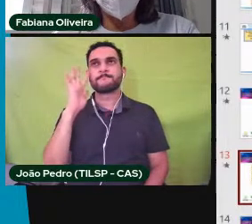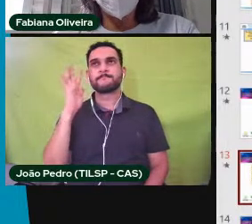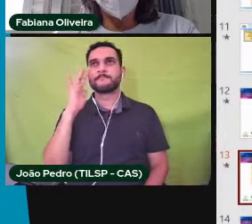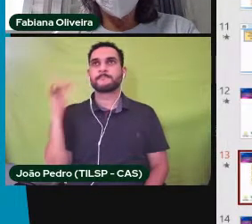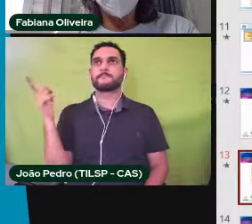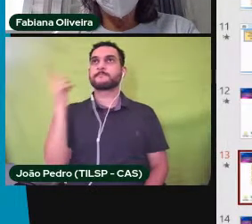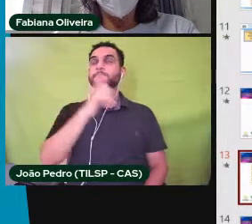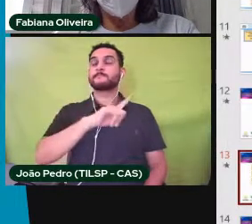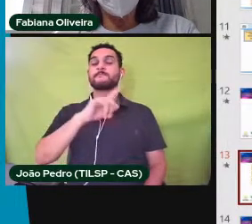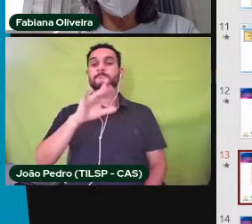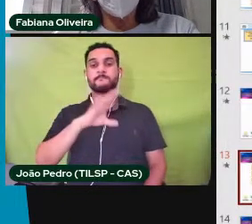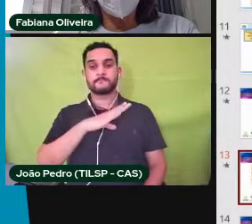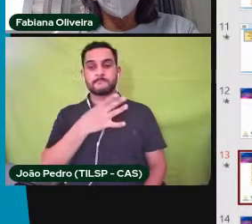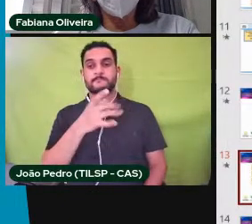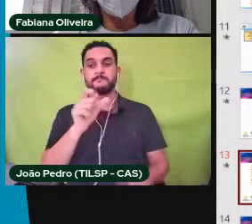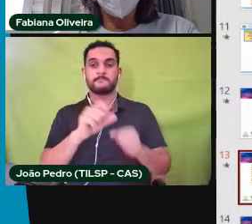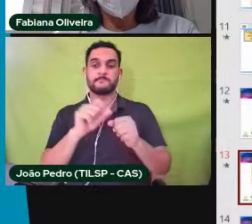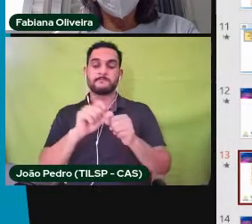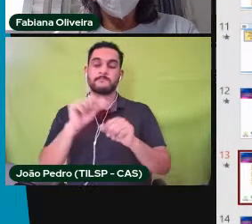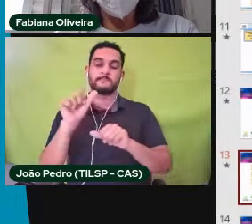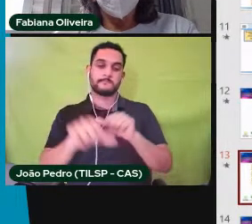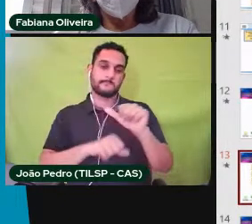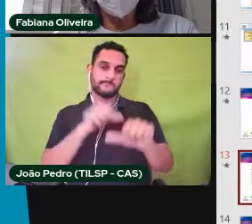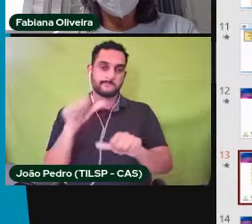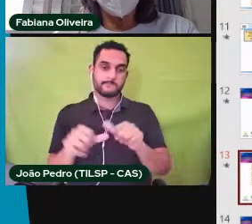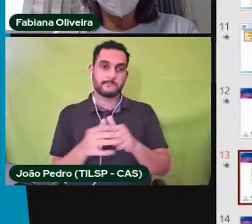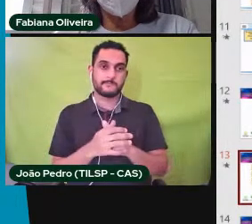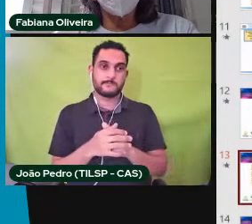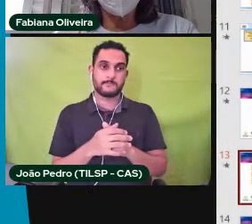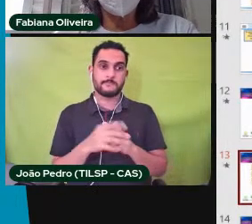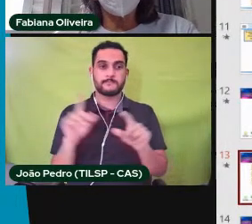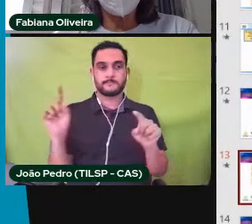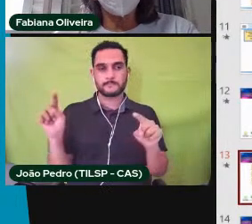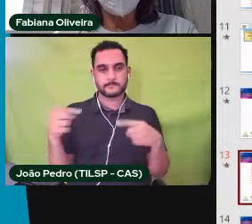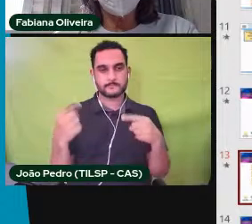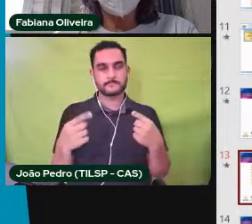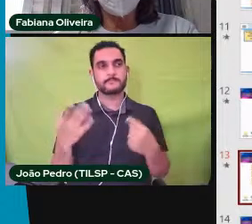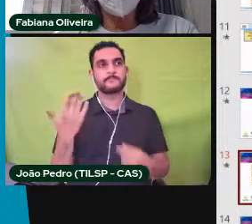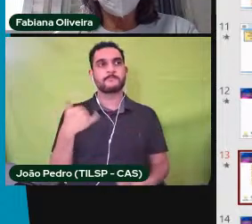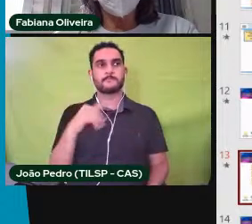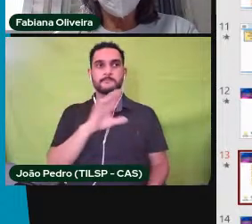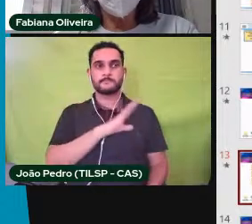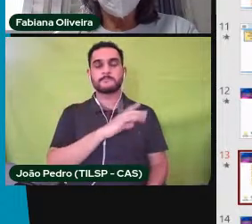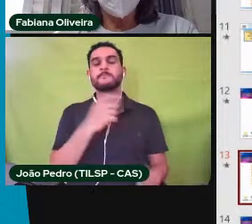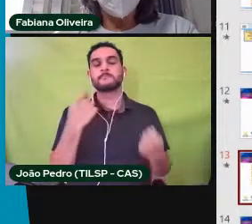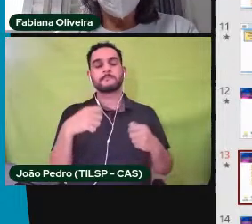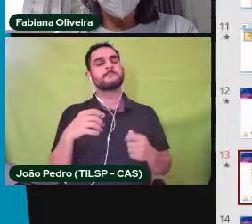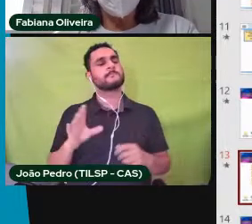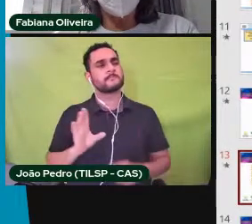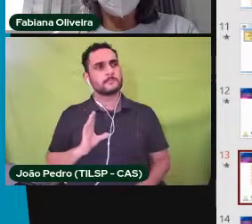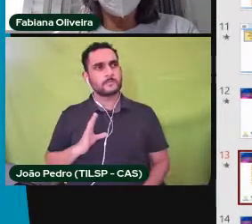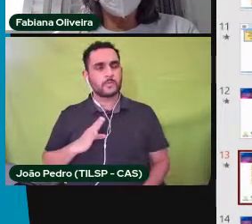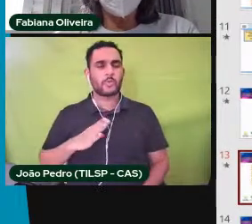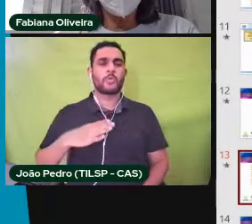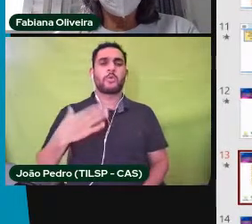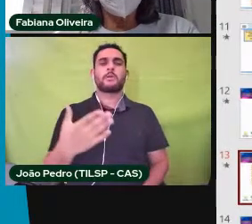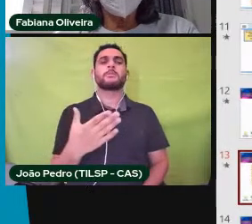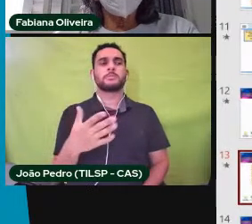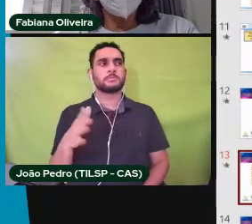Quanto mais nos provocam, nós precisamos responder para a sociedade e